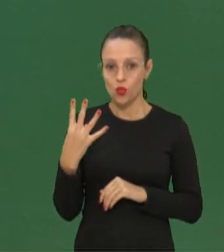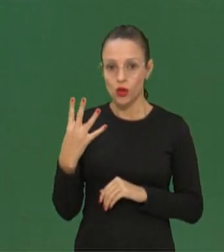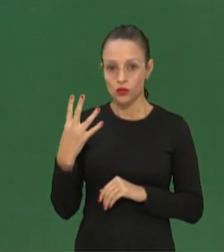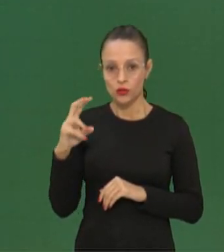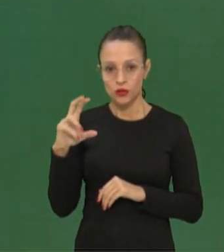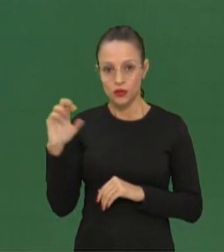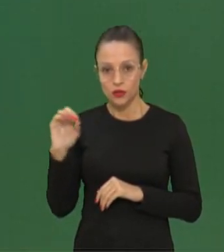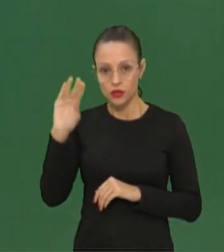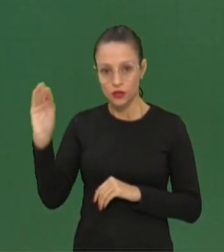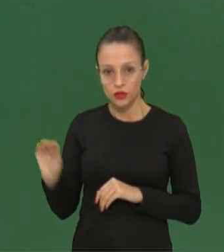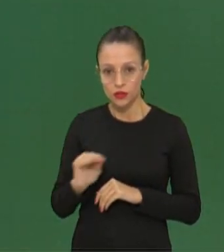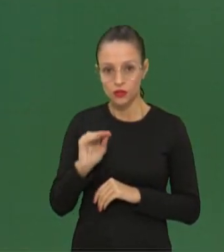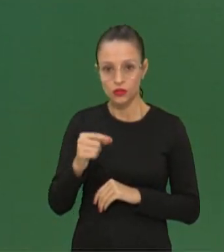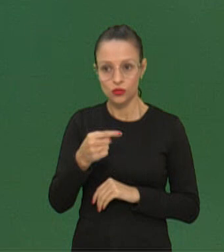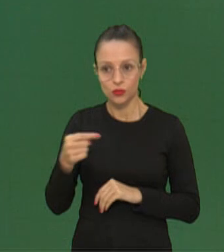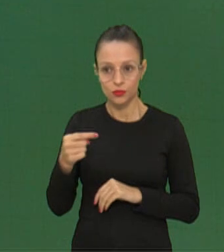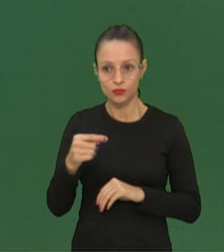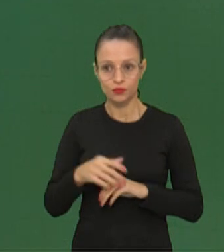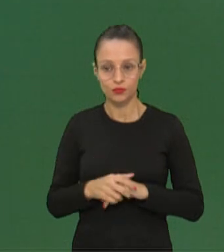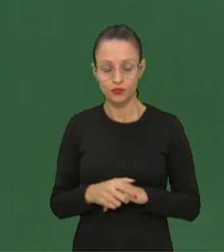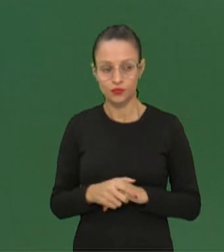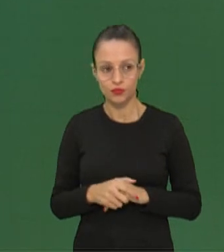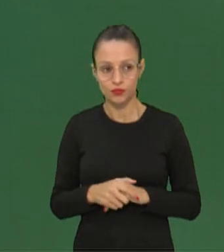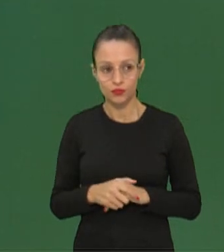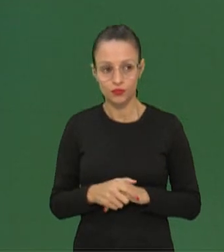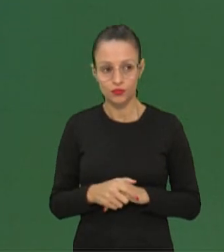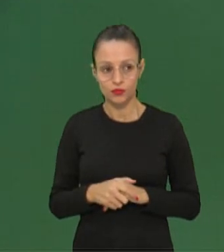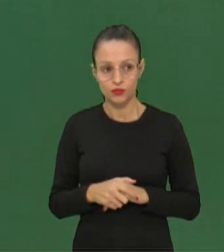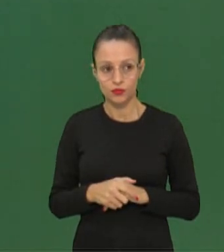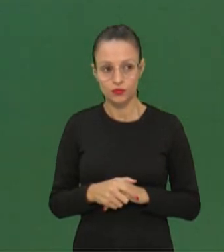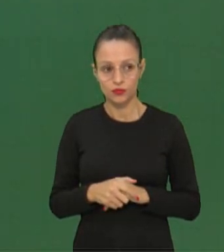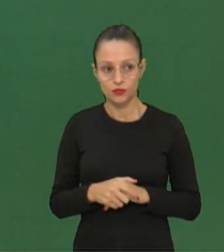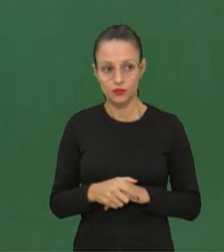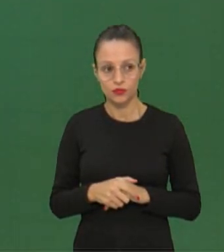está somando, vai para o outro lado, subtraindo.